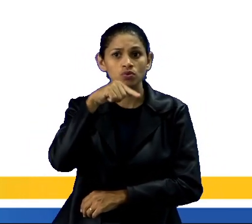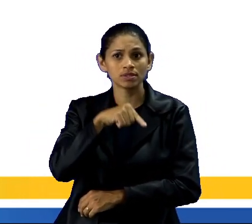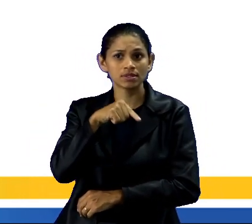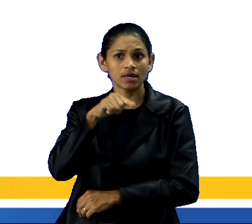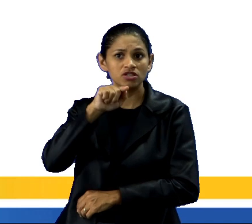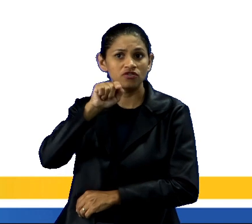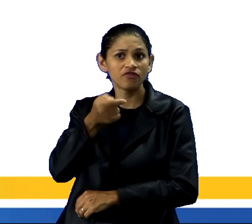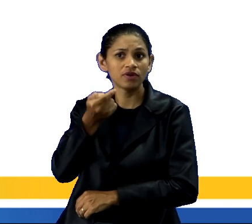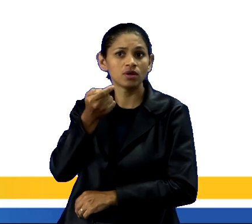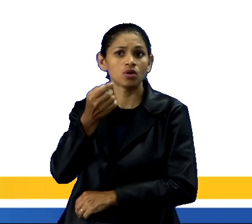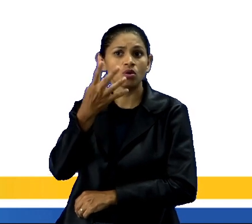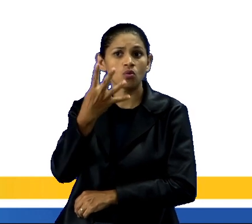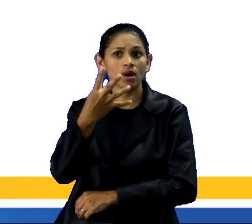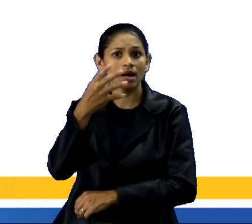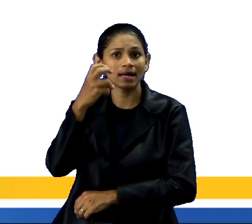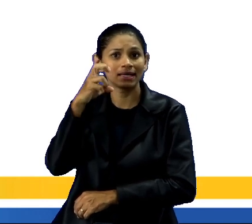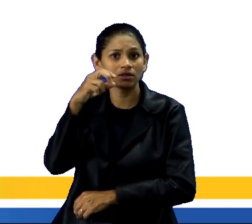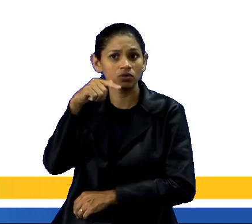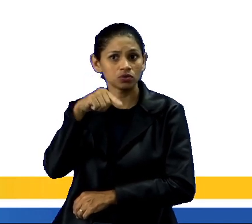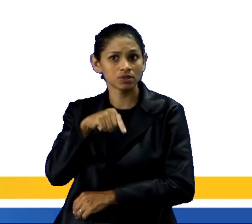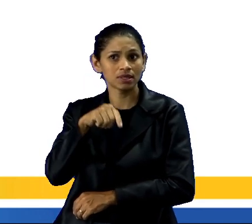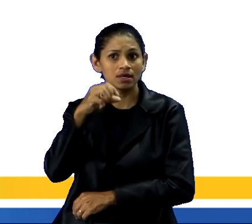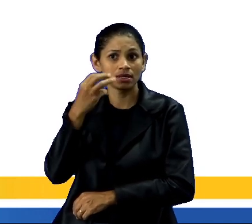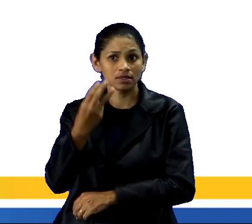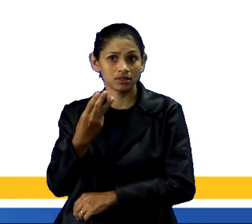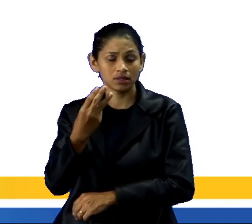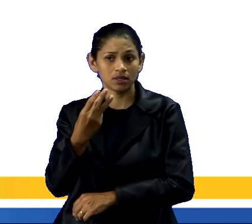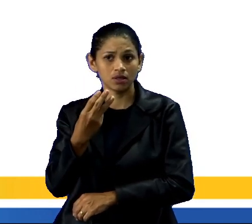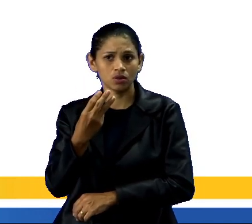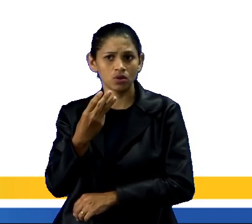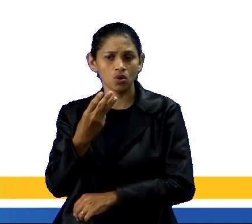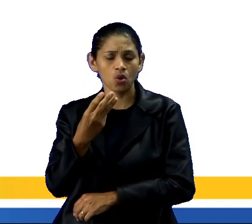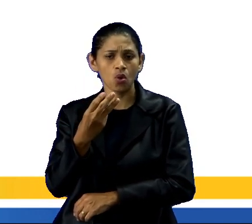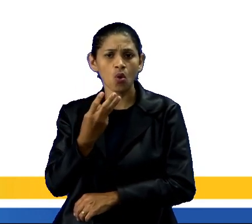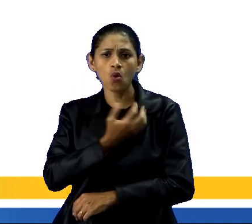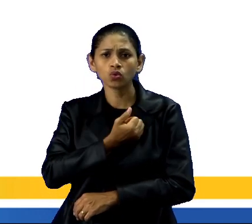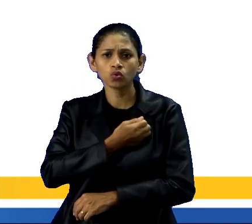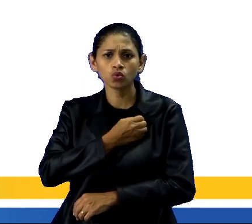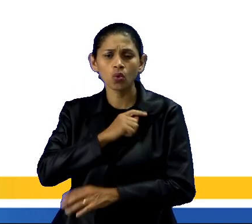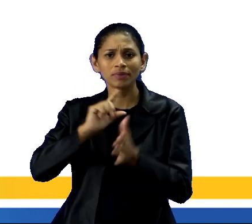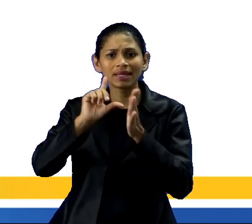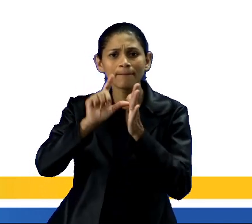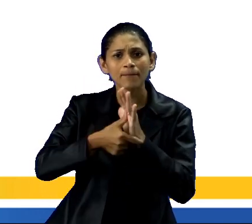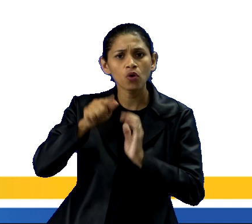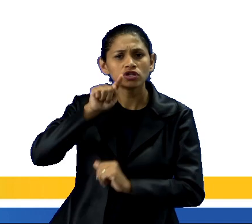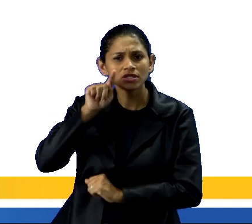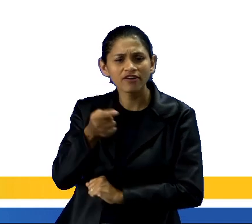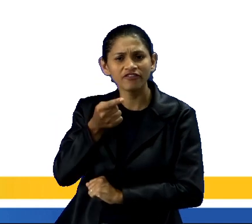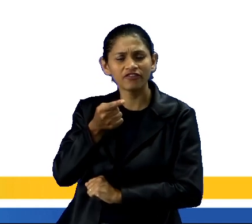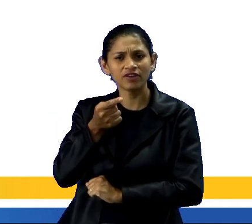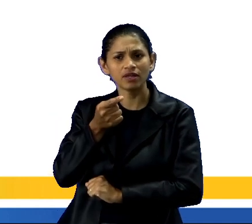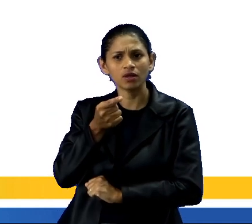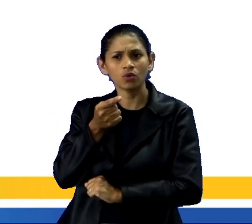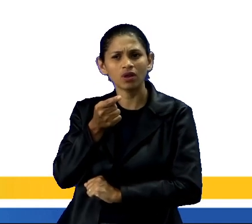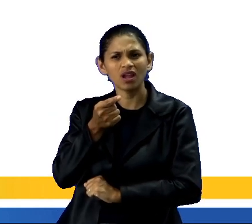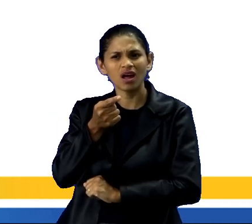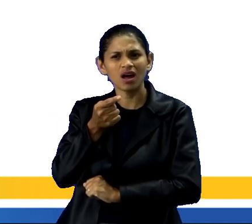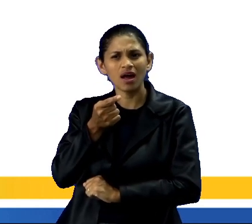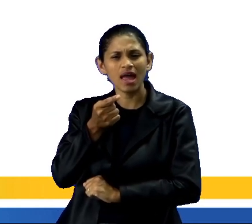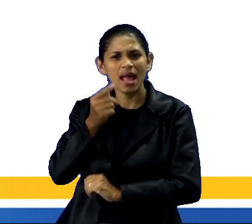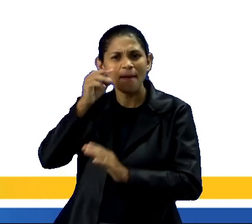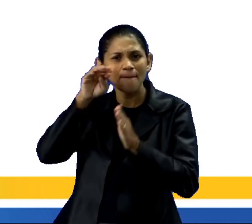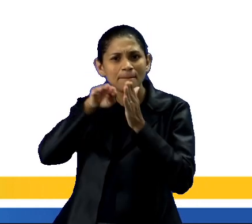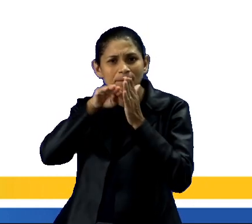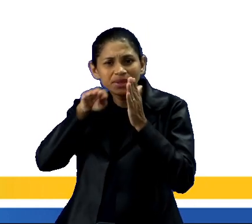17,473. O que eu faço? Observe esse número após a vírgula. Esse número após a vírgula é o 4. O 4 é menor que 5? Sim. Então, ele